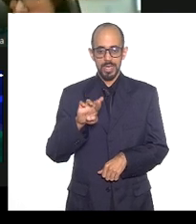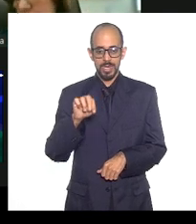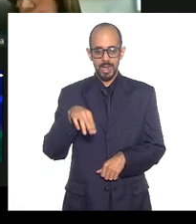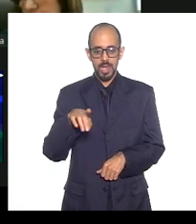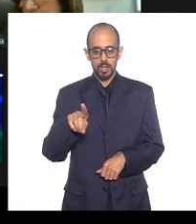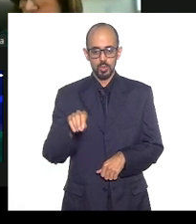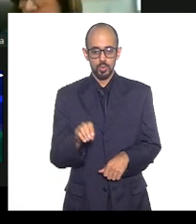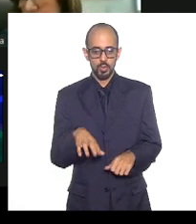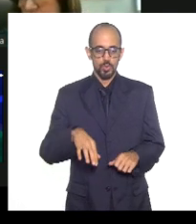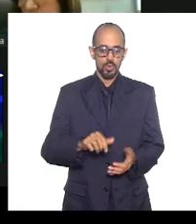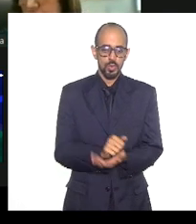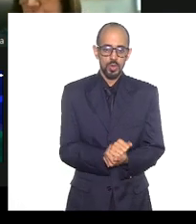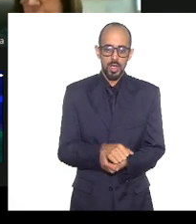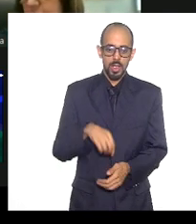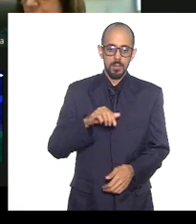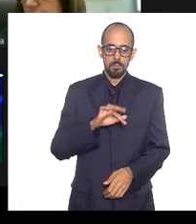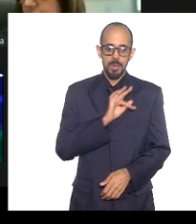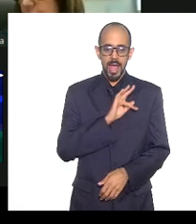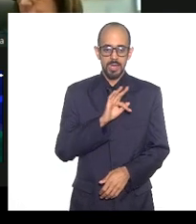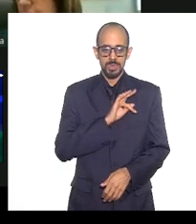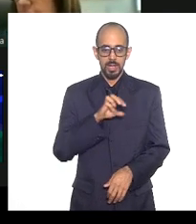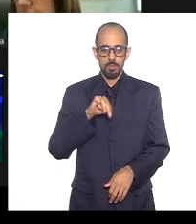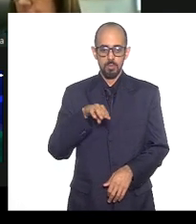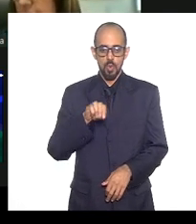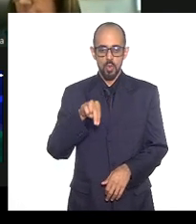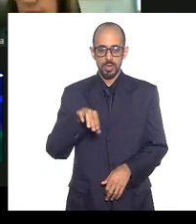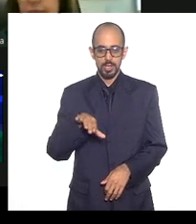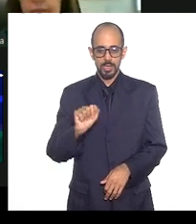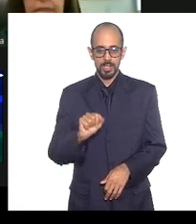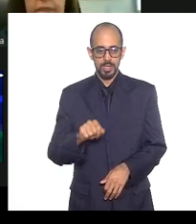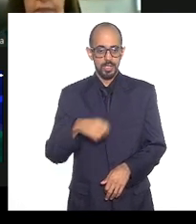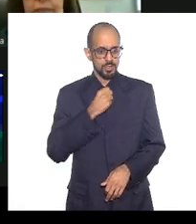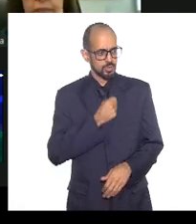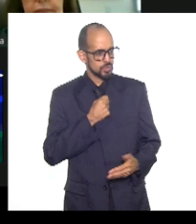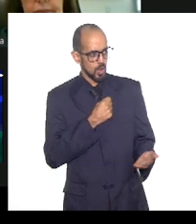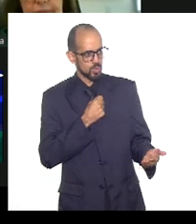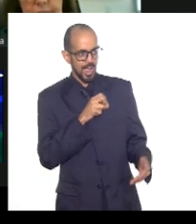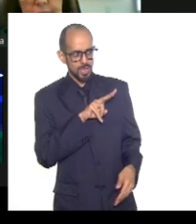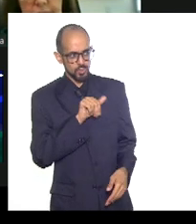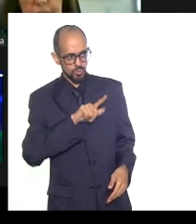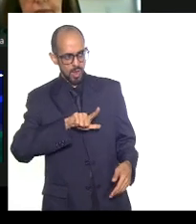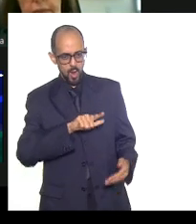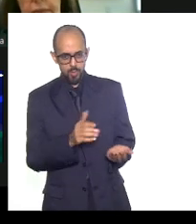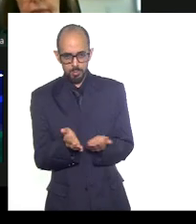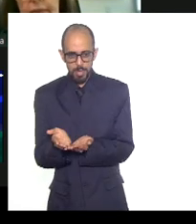Renata, Célia, Marta, Mônica. Ô, Val, tô com saudade, hein, Val? Bebetão.